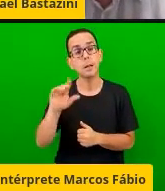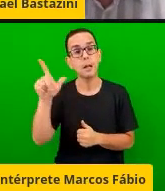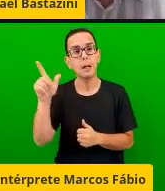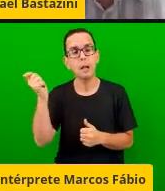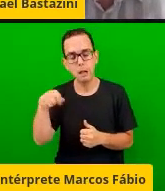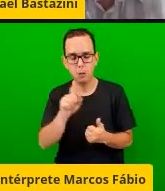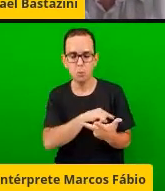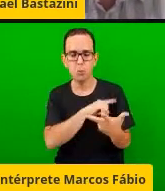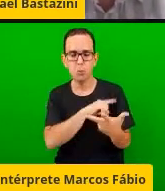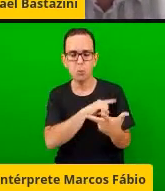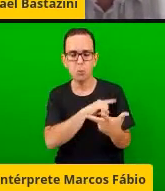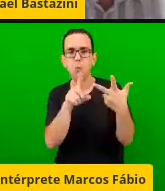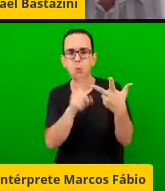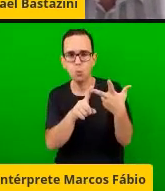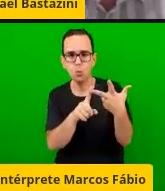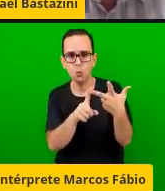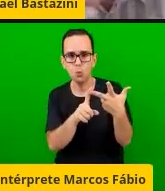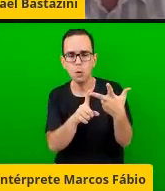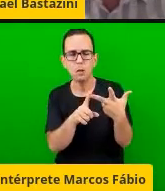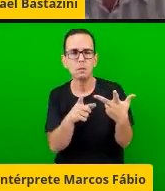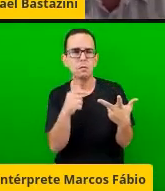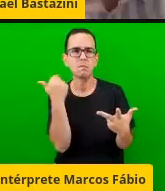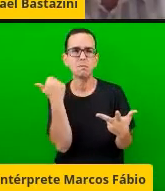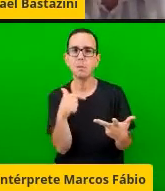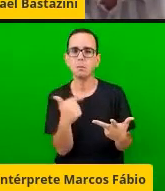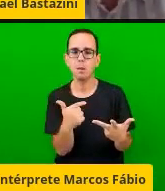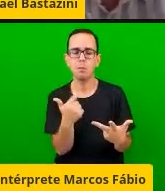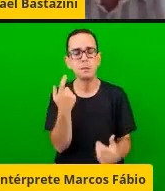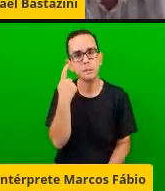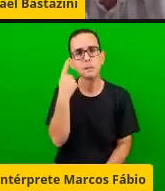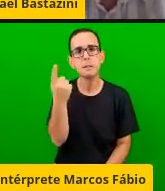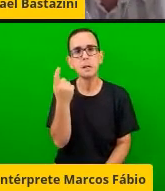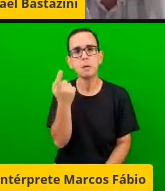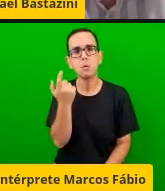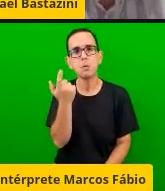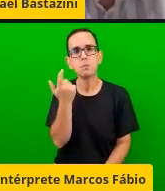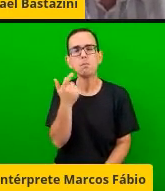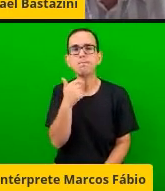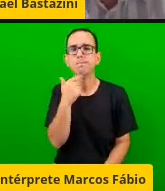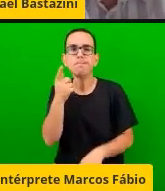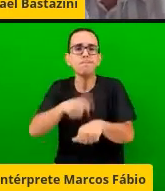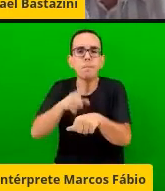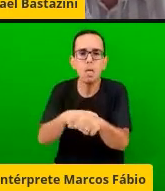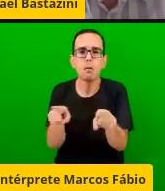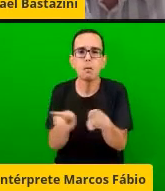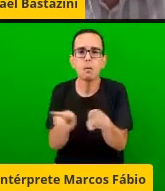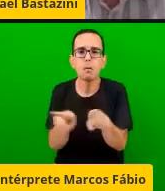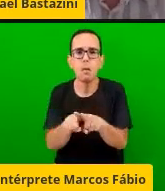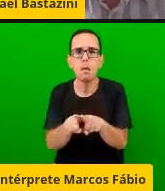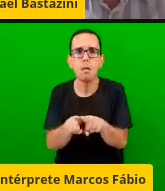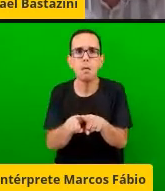terceira consideração, nós não temos intenção, capacidade e muito menos tempo para esgotar o